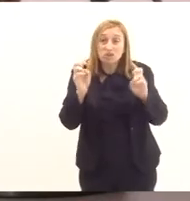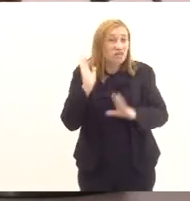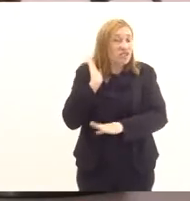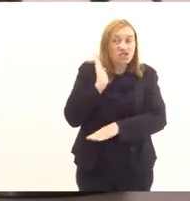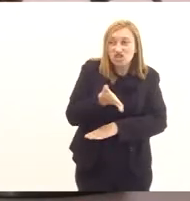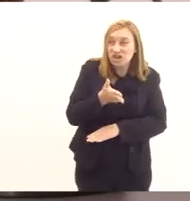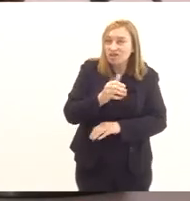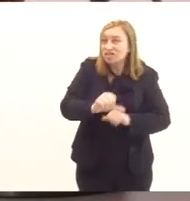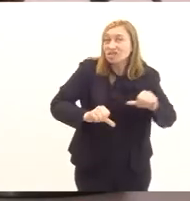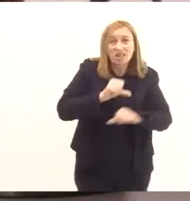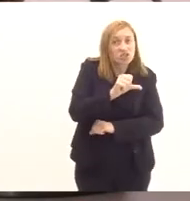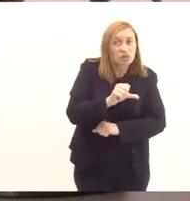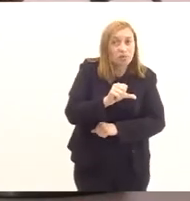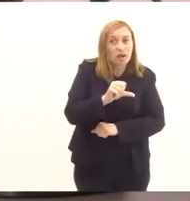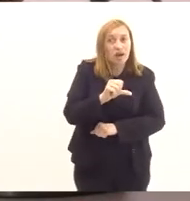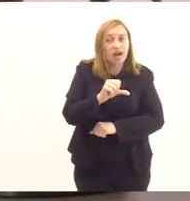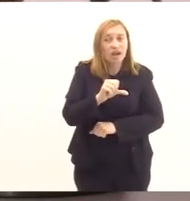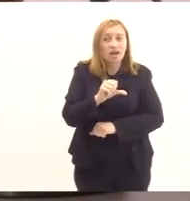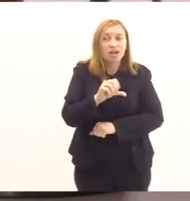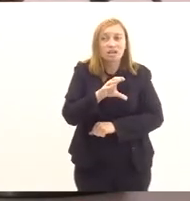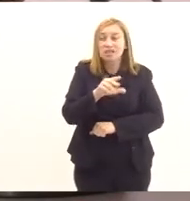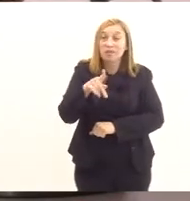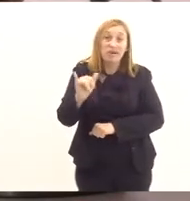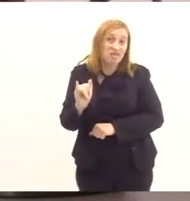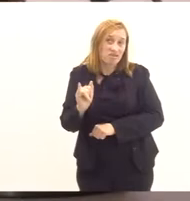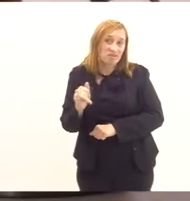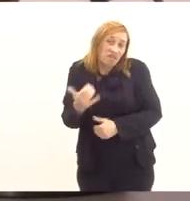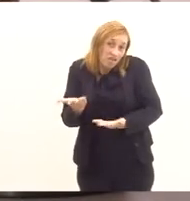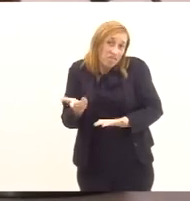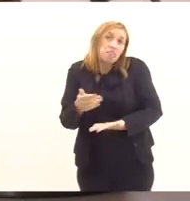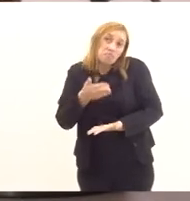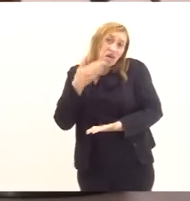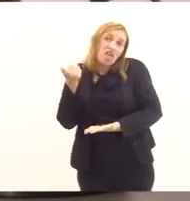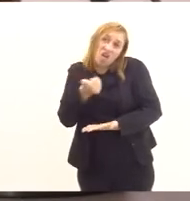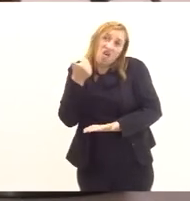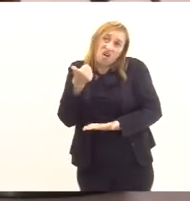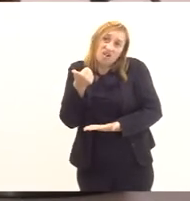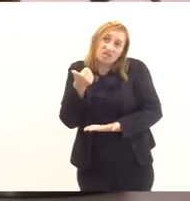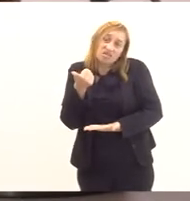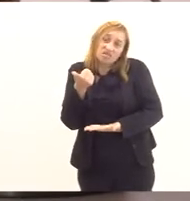vai para de transformar numa eu